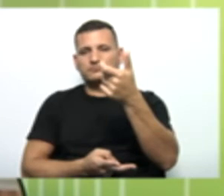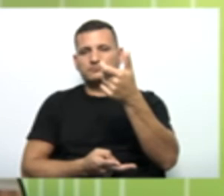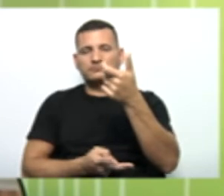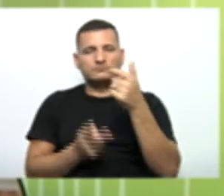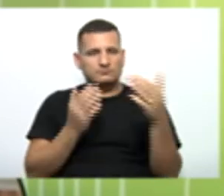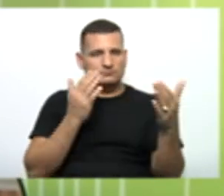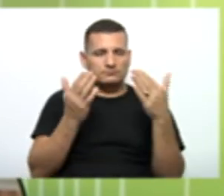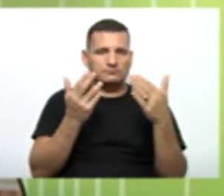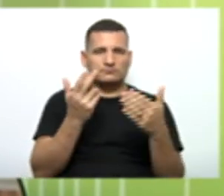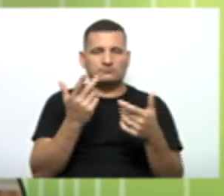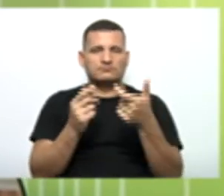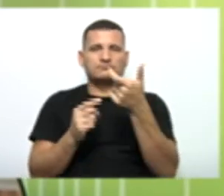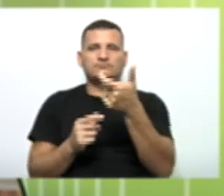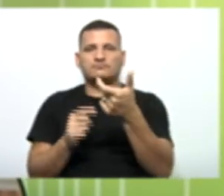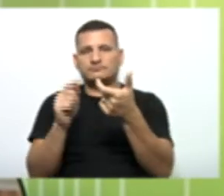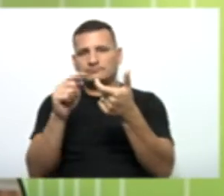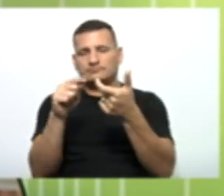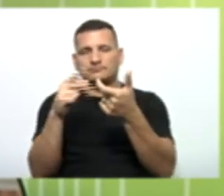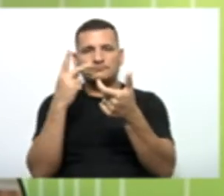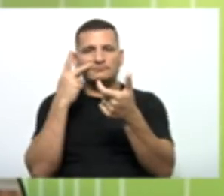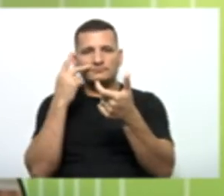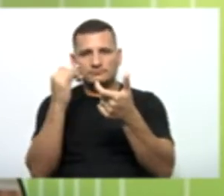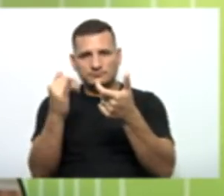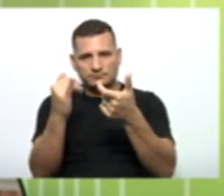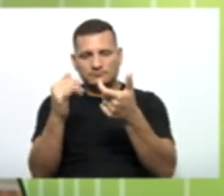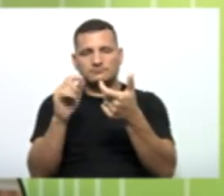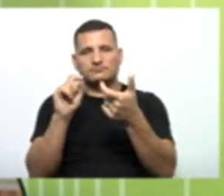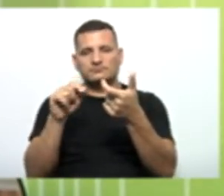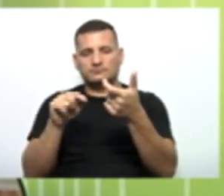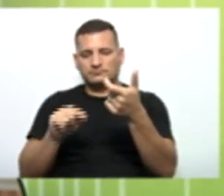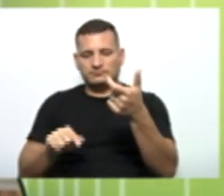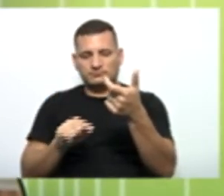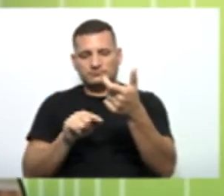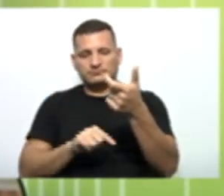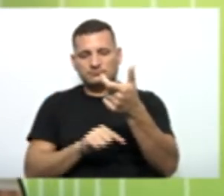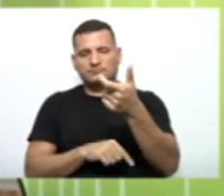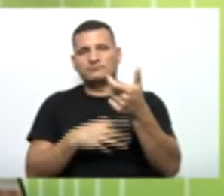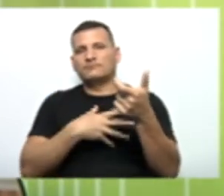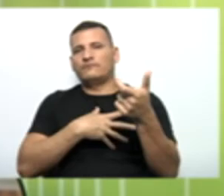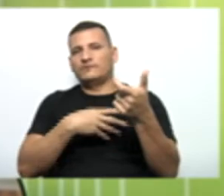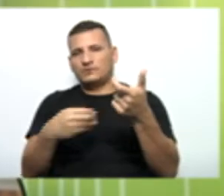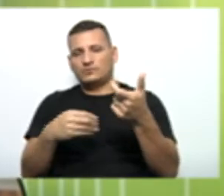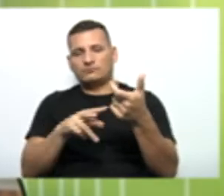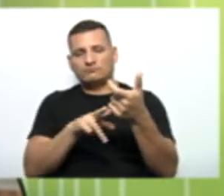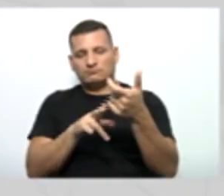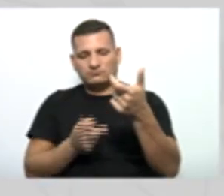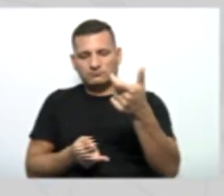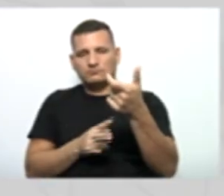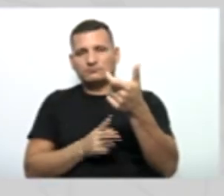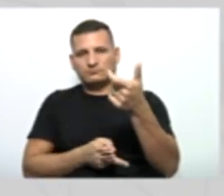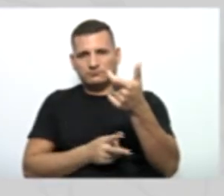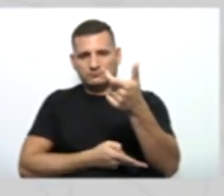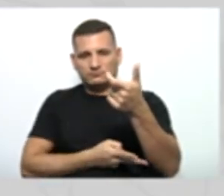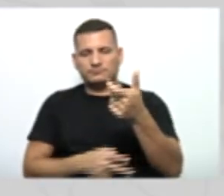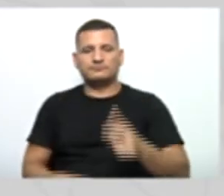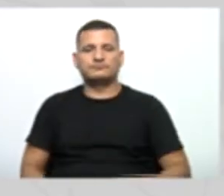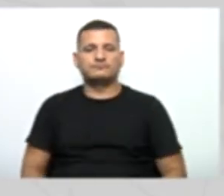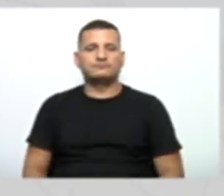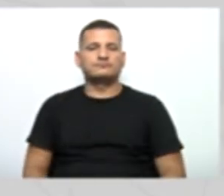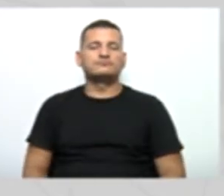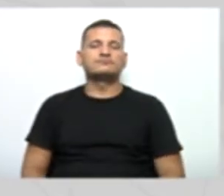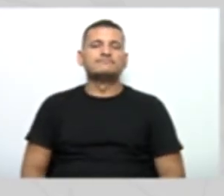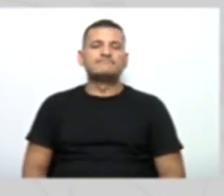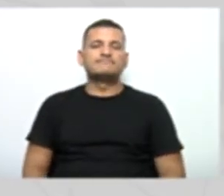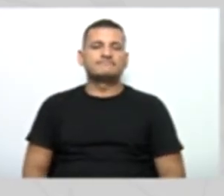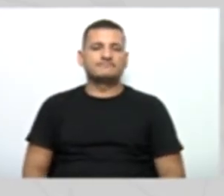do pai? Essa é a ideia. Essa é a ideia de generalização. Então vamos lá, vem para cá. Eu tenho aqui, ó,